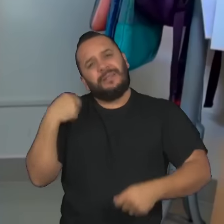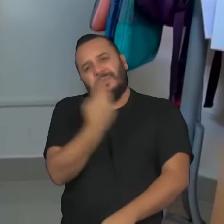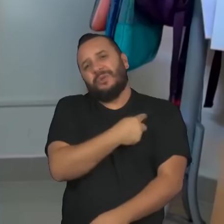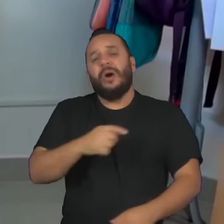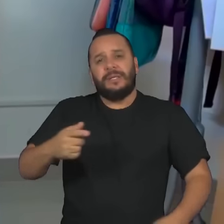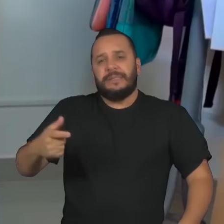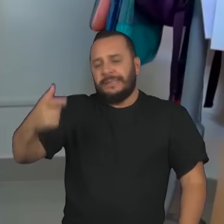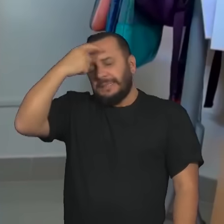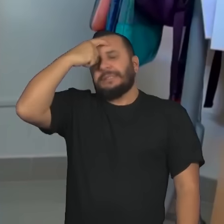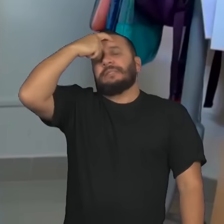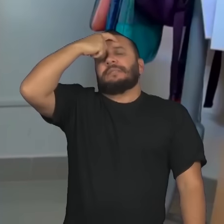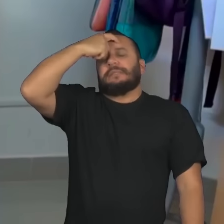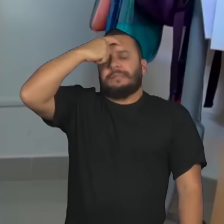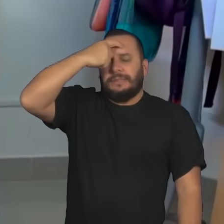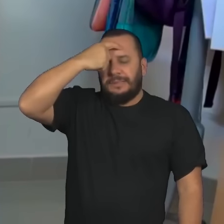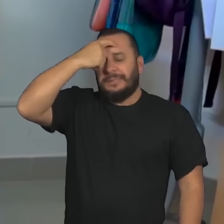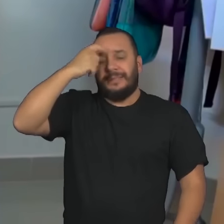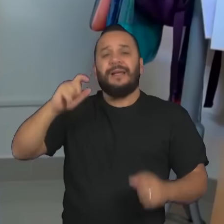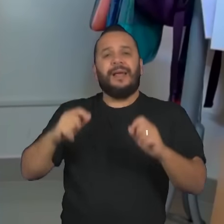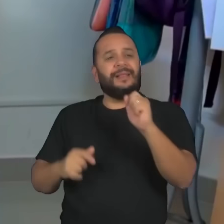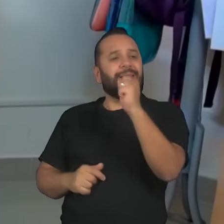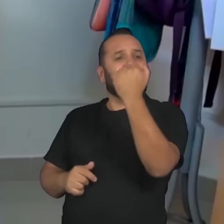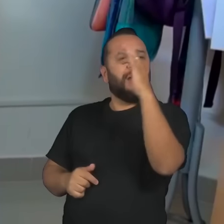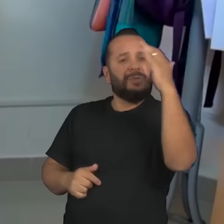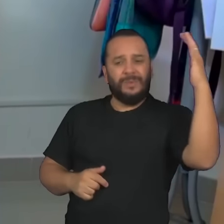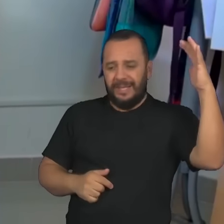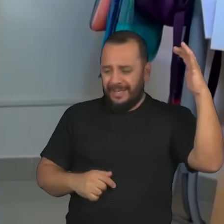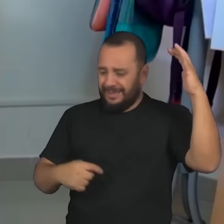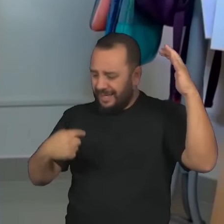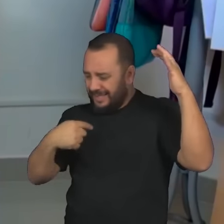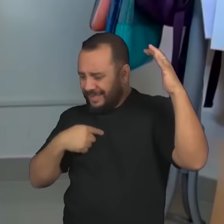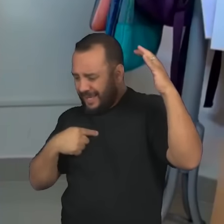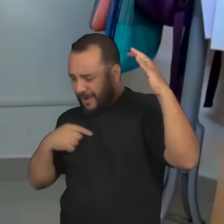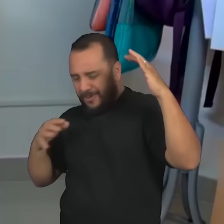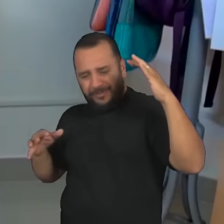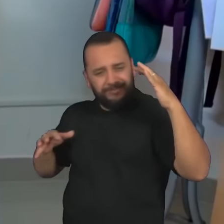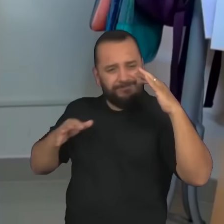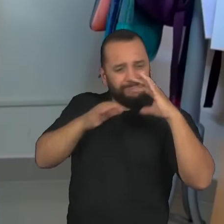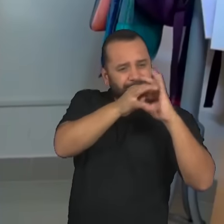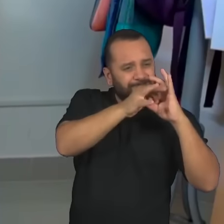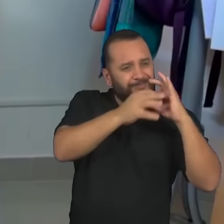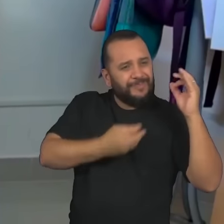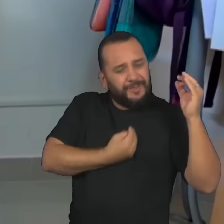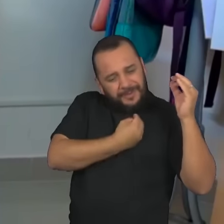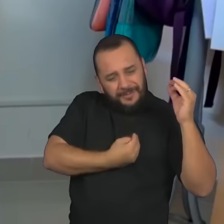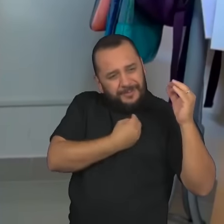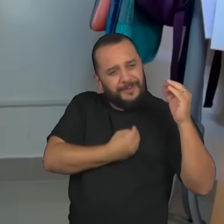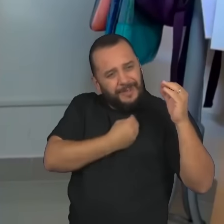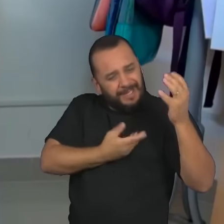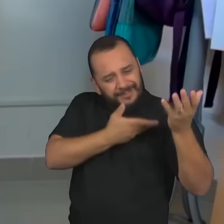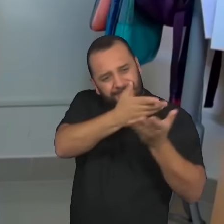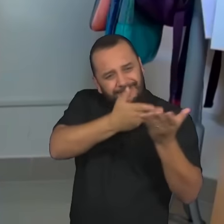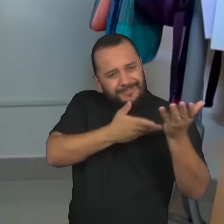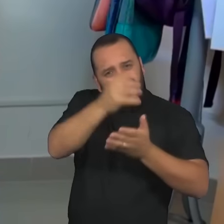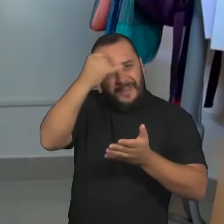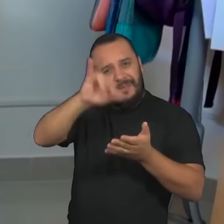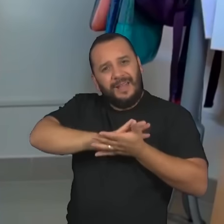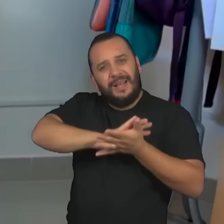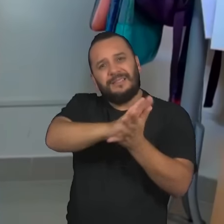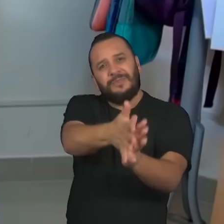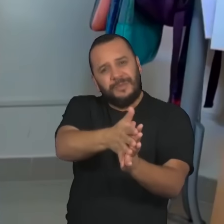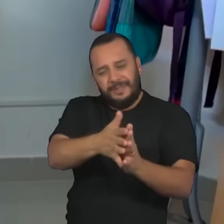entendendo como parte da natureza, e que a gente tem que aprender a viver de uma maneira menos destrutiva,